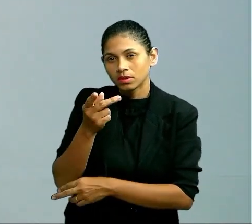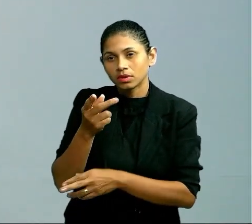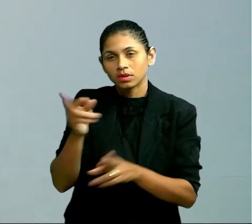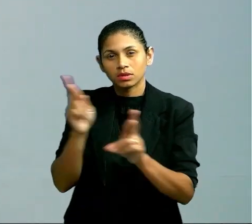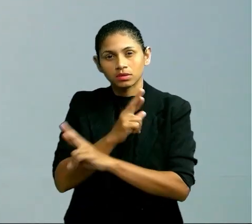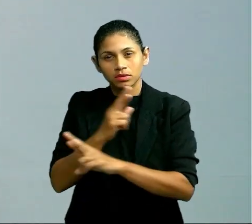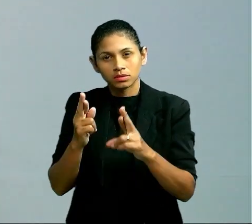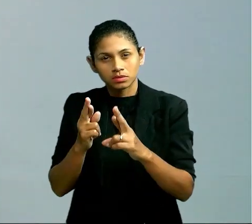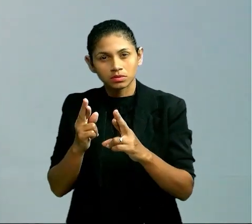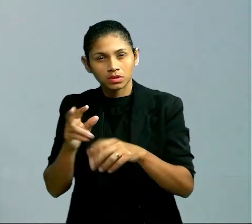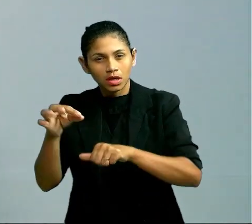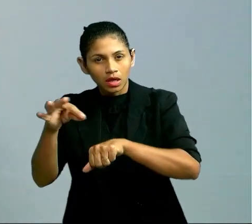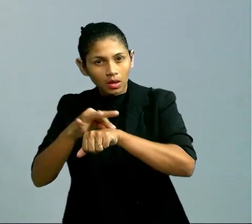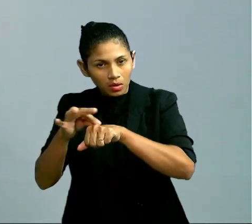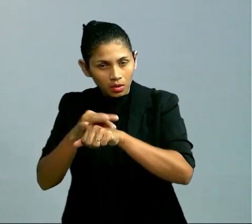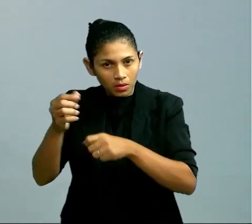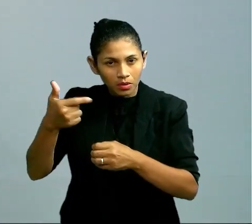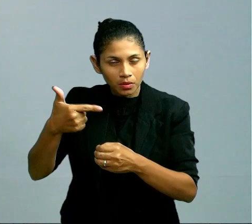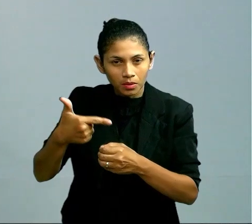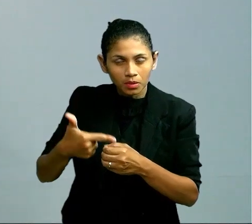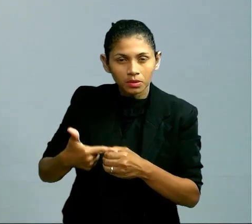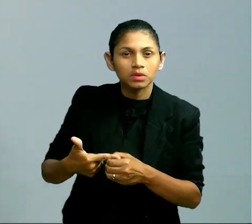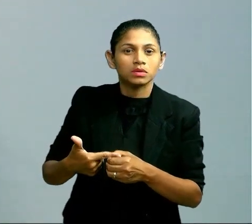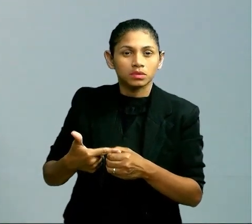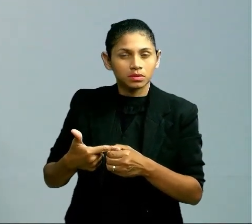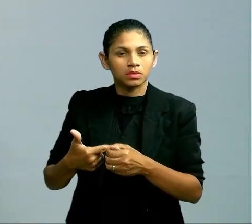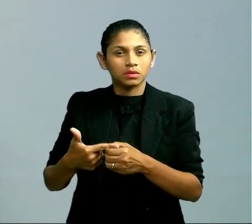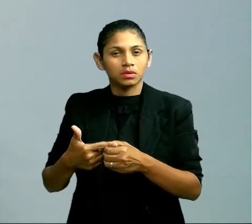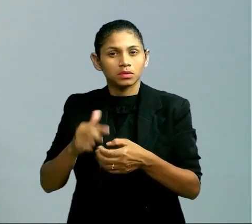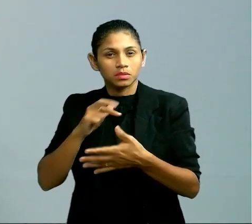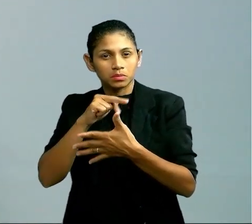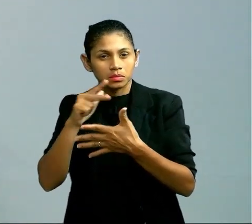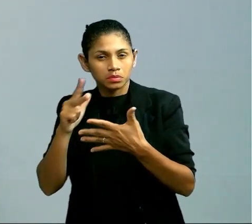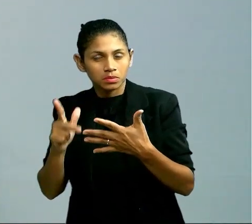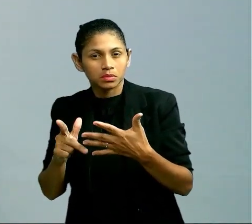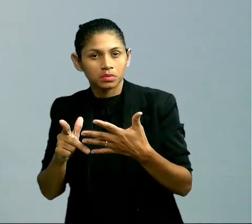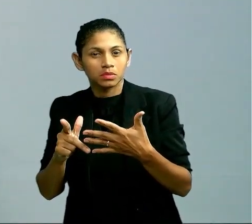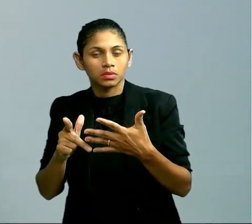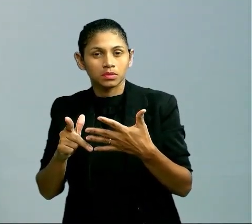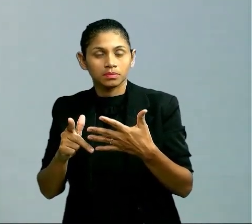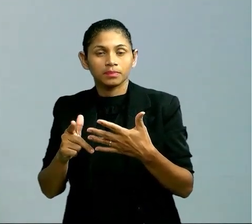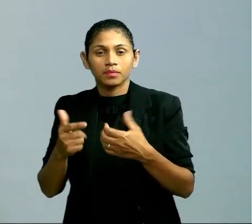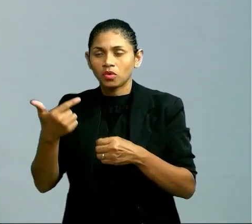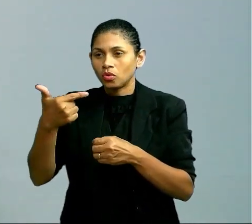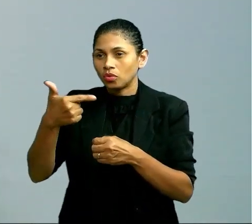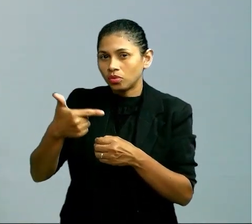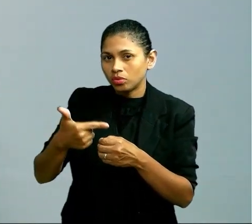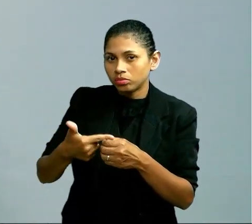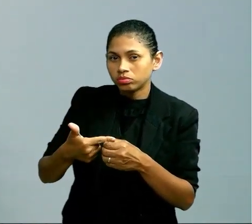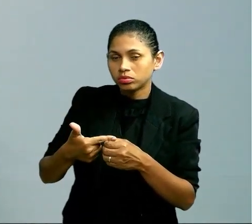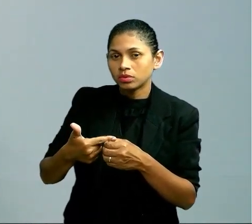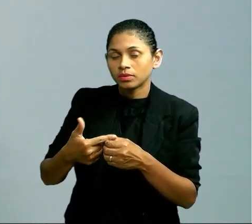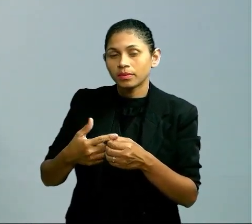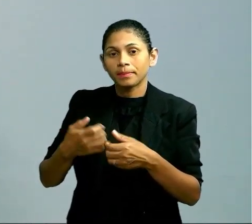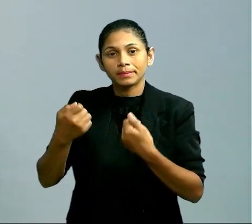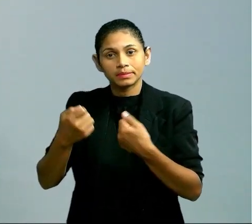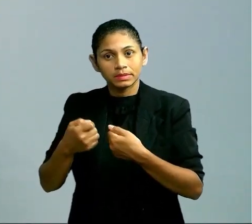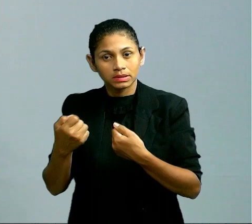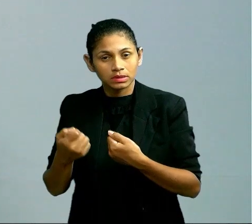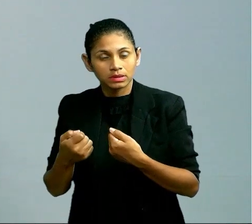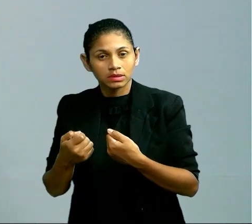petróleo e falar de biodiesel, né, de biocombustível, normalmente o nome dessa reação vai ser uma reação